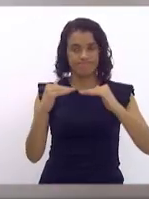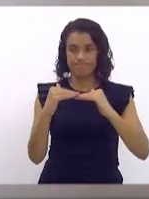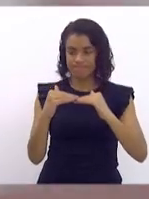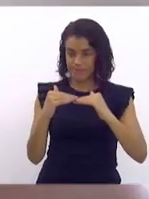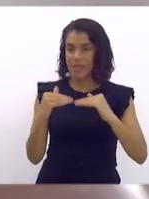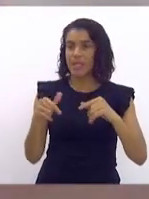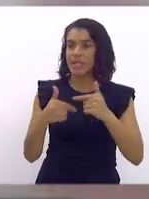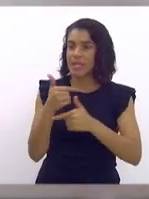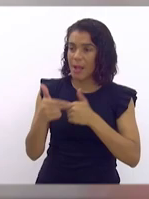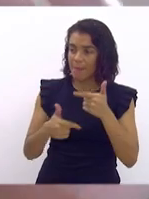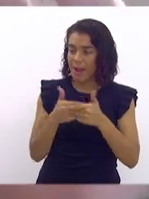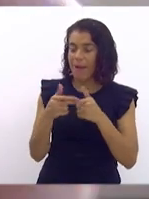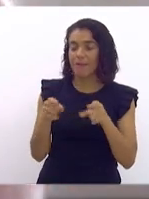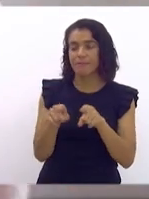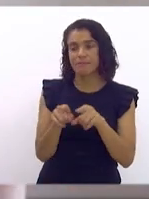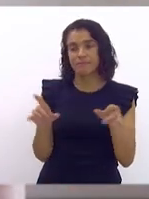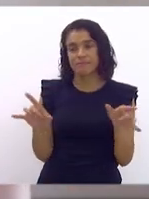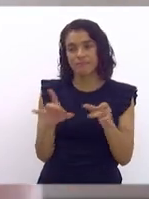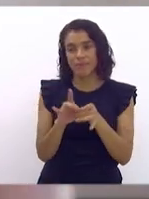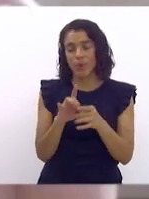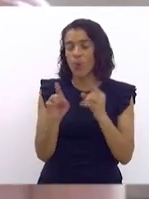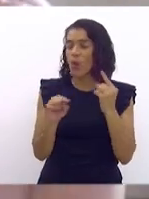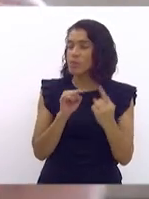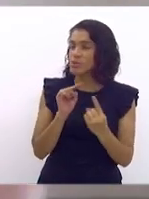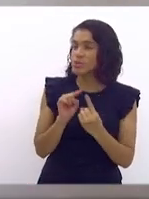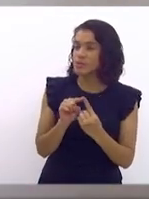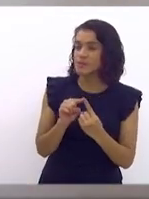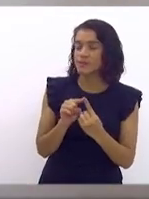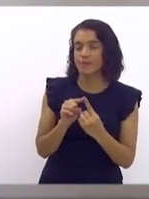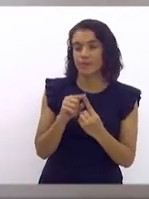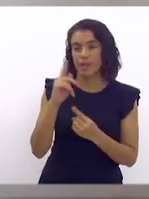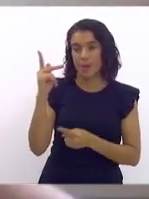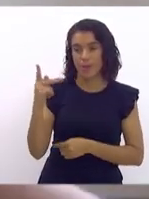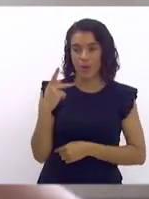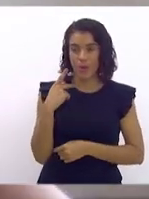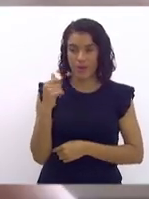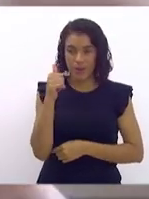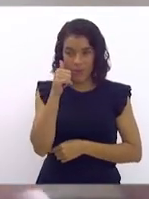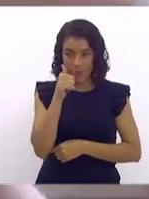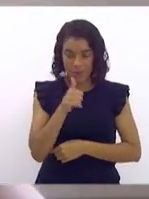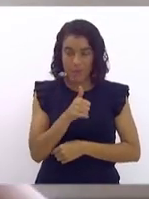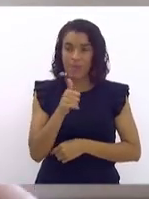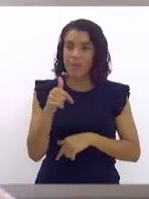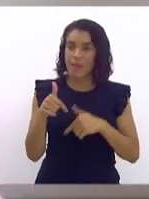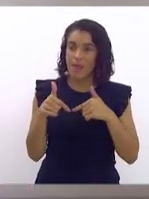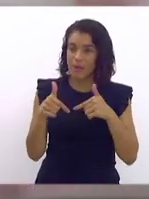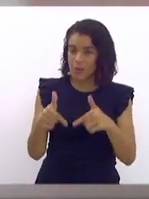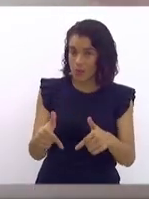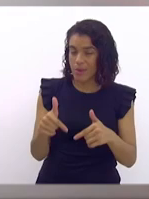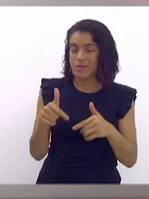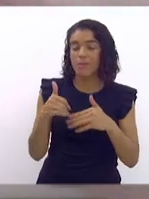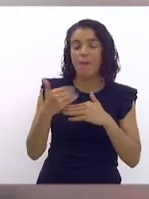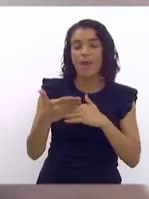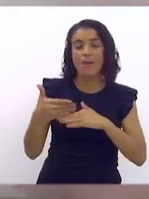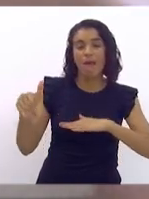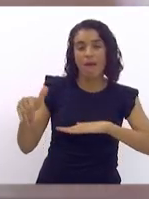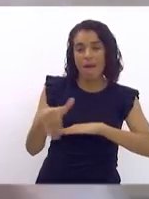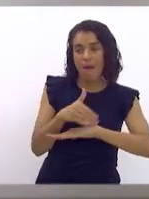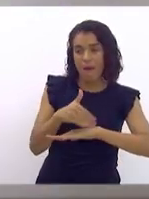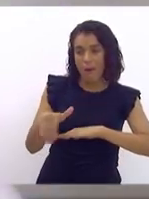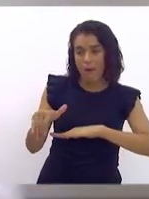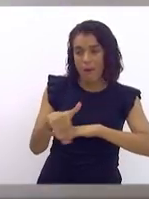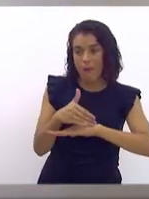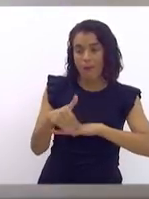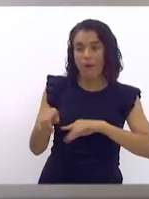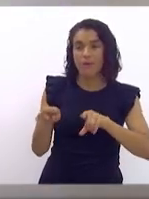elas trabalham de forma conjunta, no sentido de que a Procuradoria da Mulher tem essa atuação mais externa e mais de